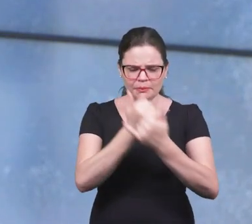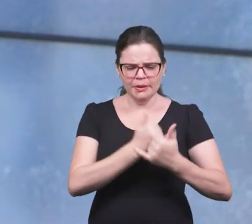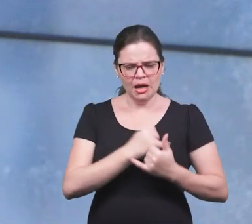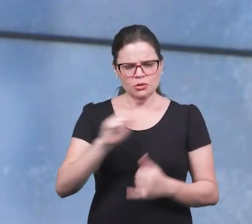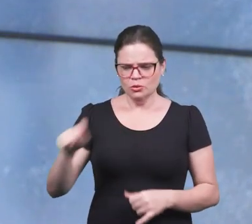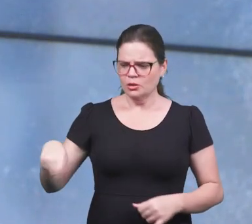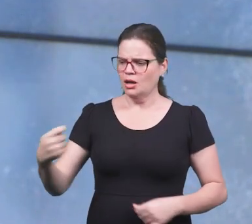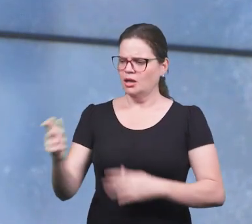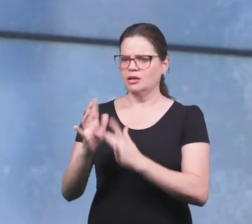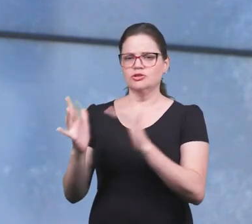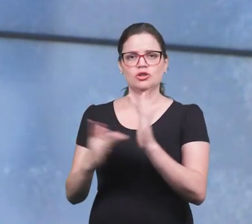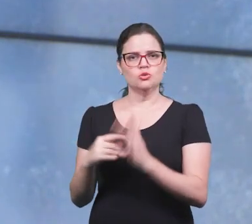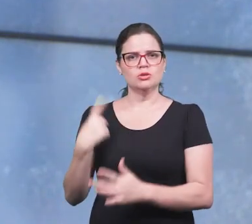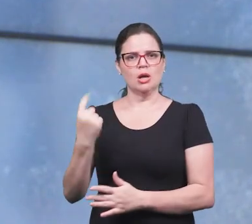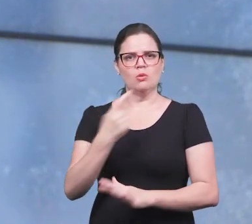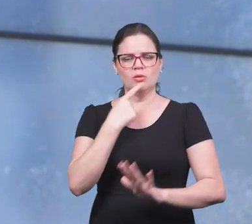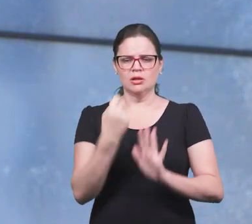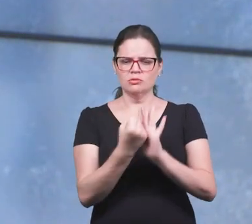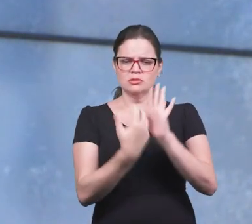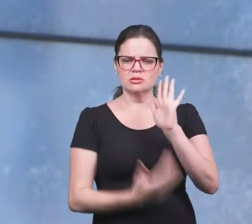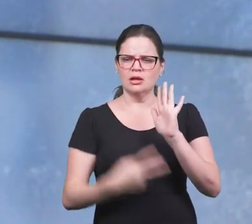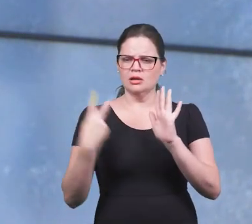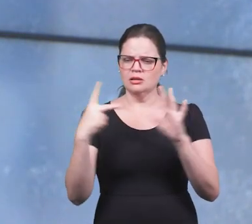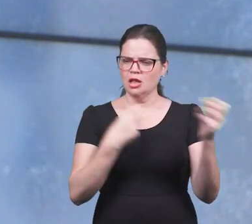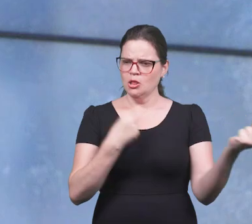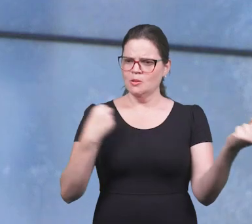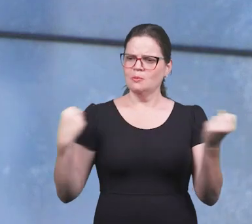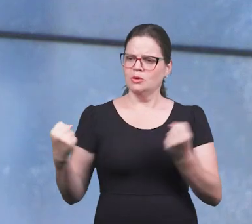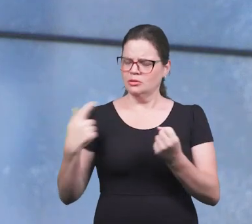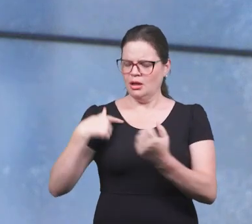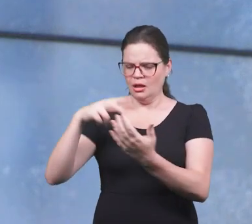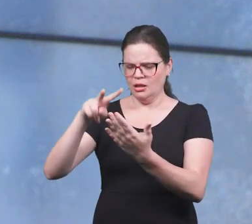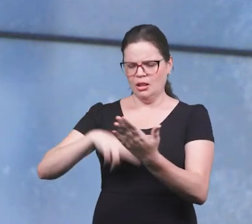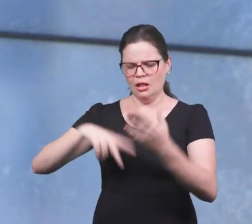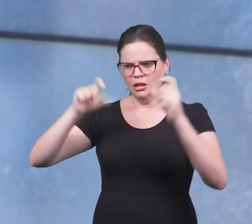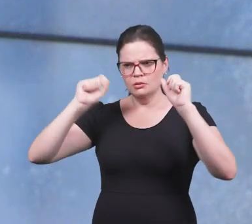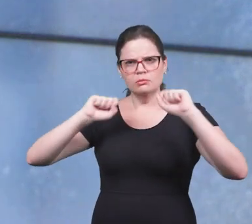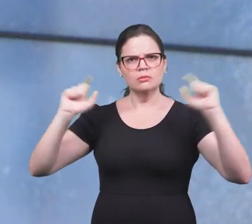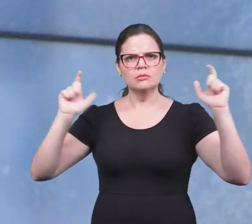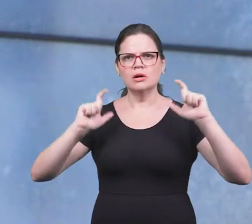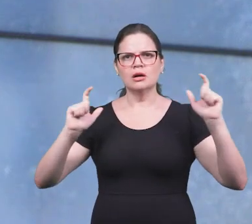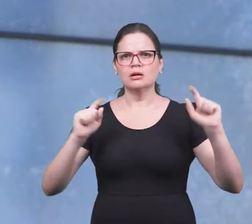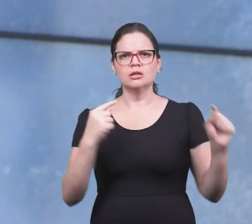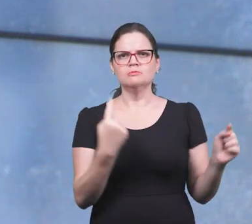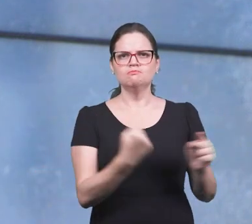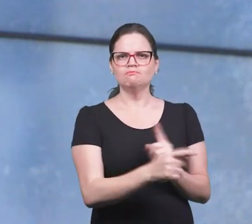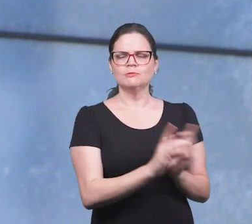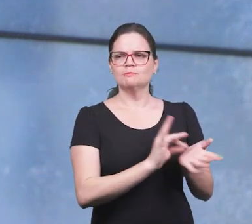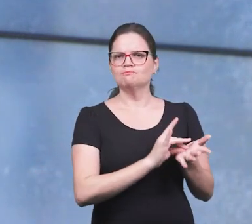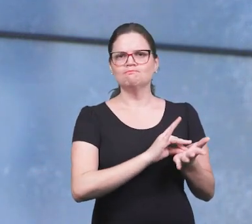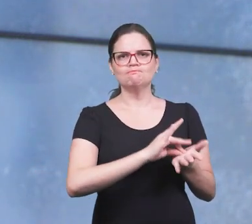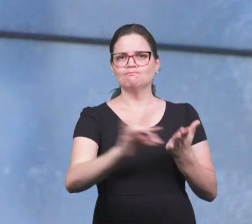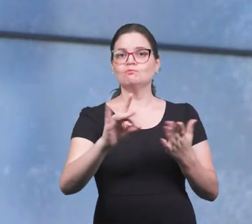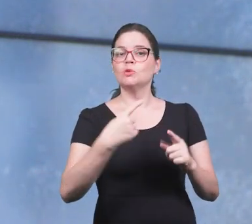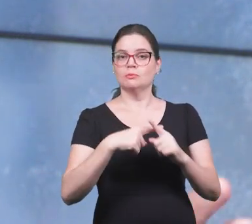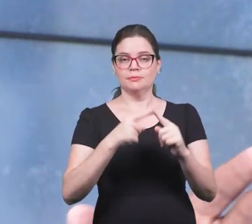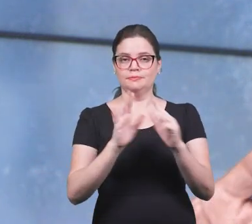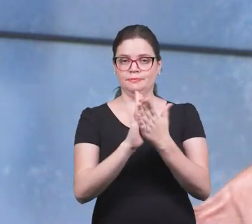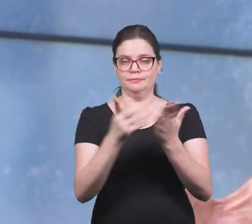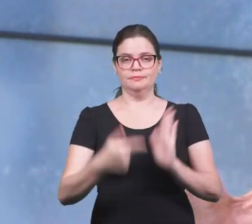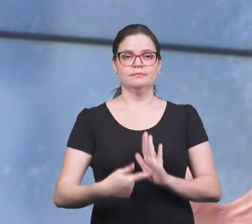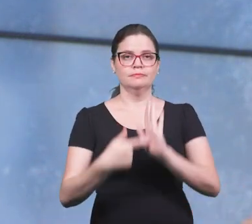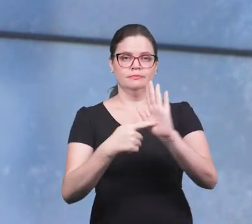alma é remida pelo poder do sangue de Jesus, né, como nós temos aprendido. De modo que a palavra ensina isso, mas